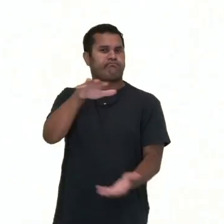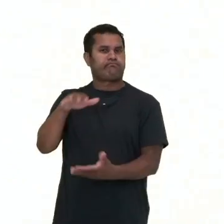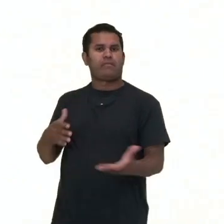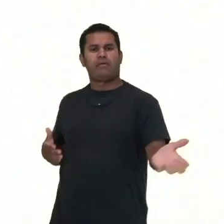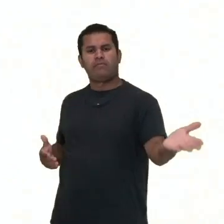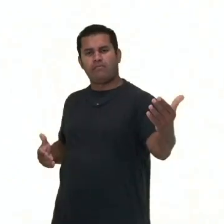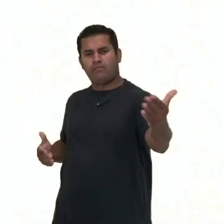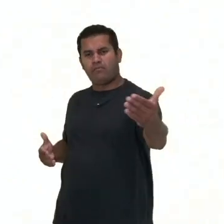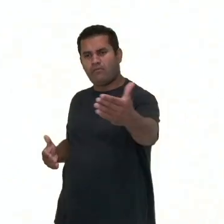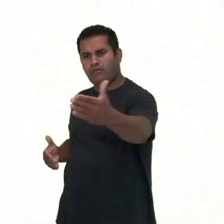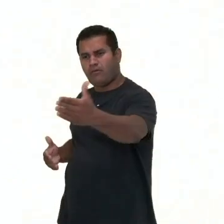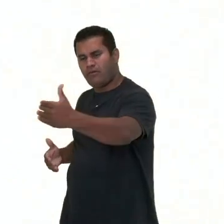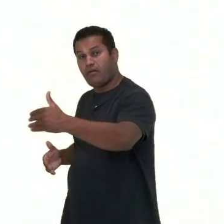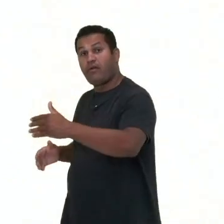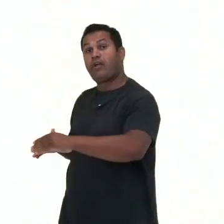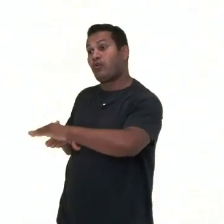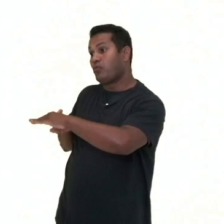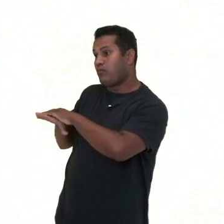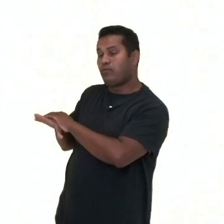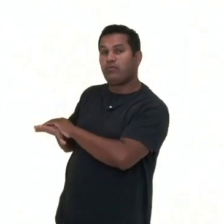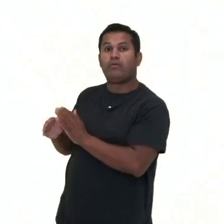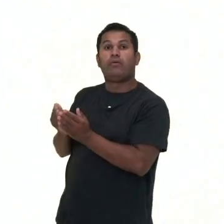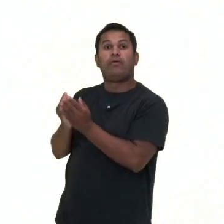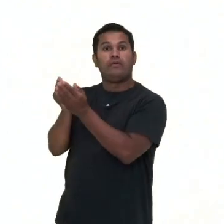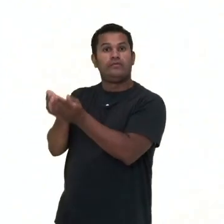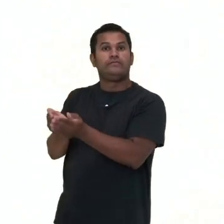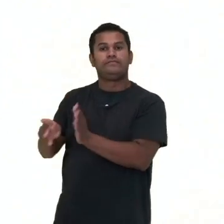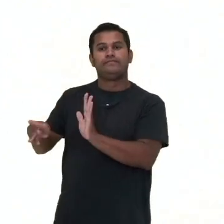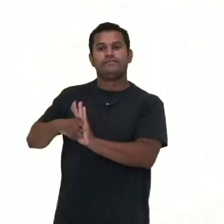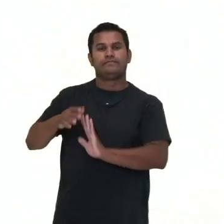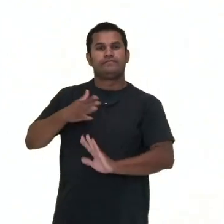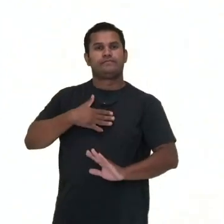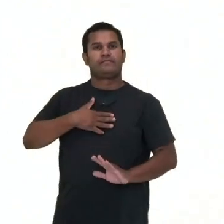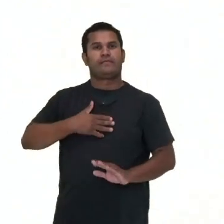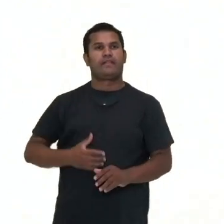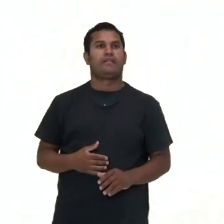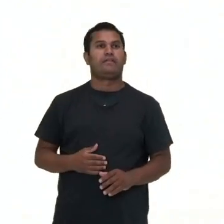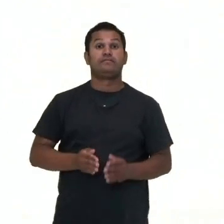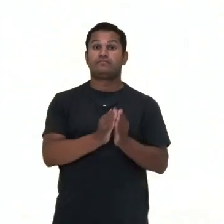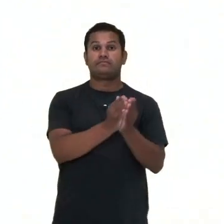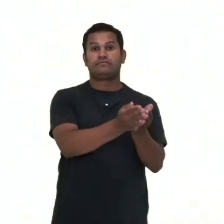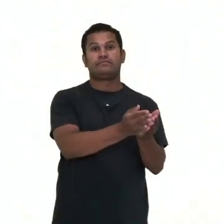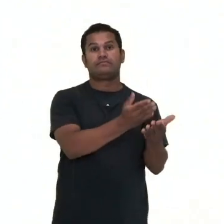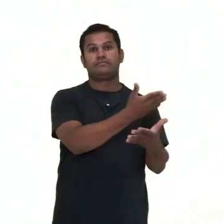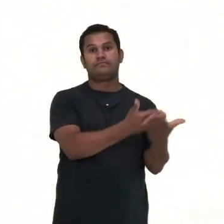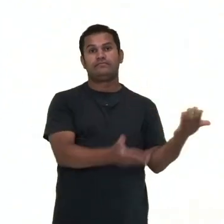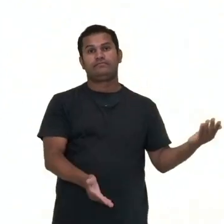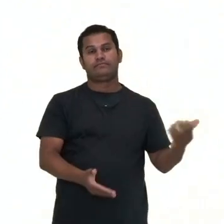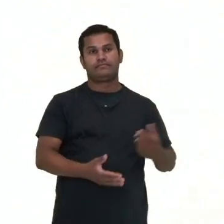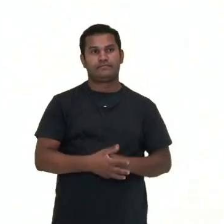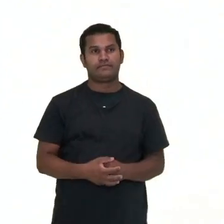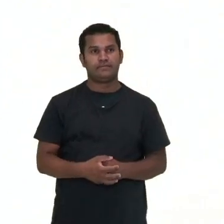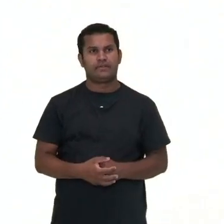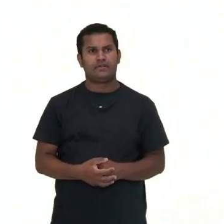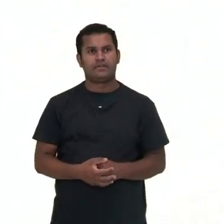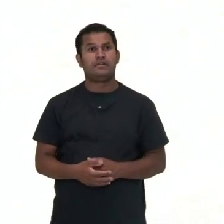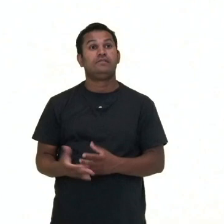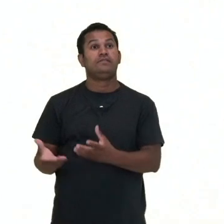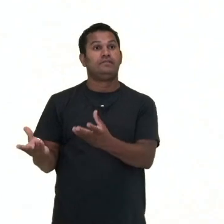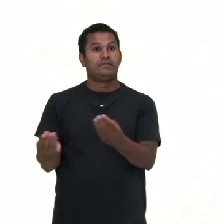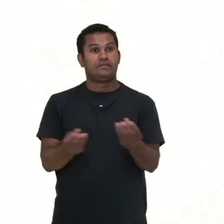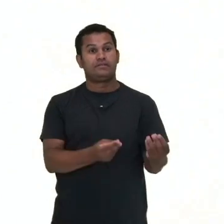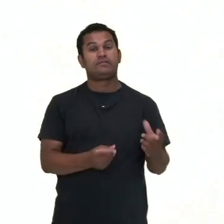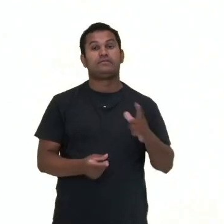pirataria largamente praticada por ingleses e franceses. Uma das áreas mais vulneráveis da pirataria era o Mar